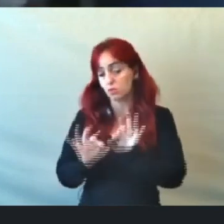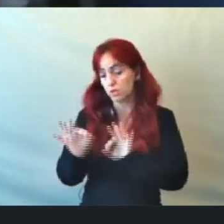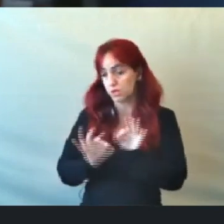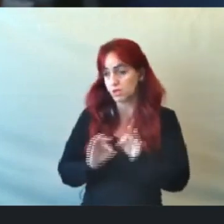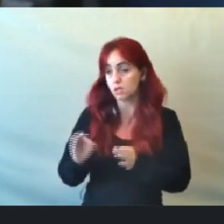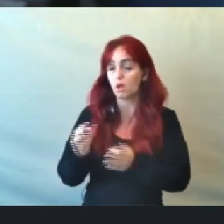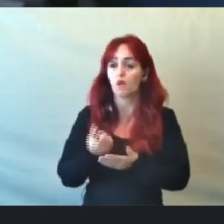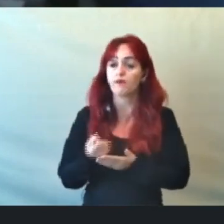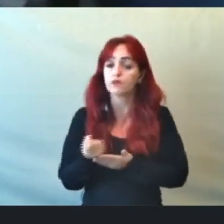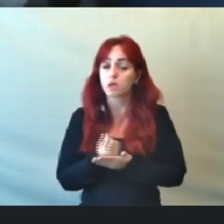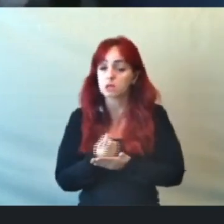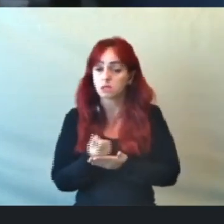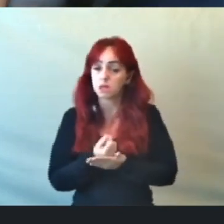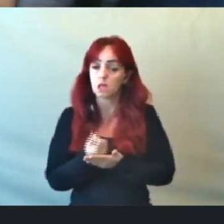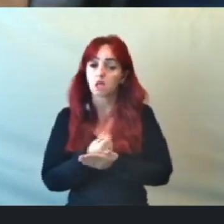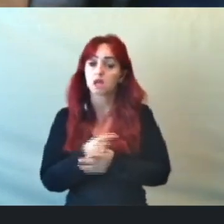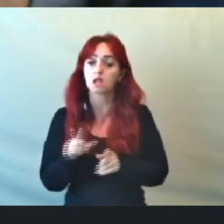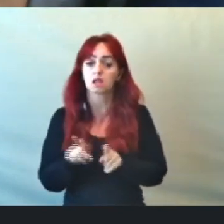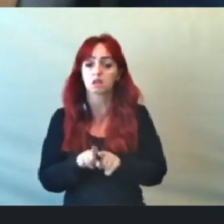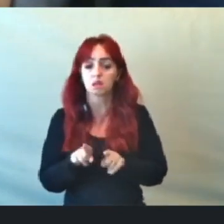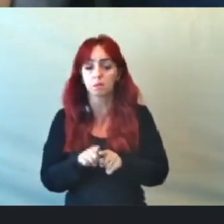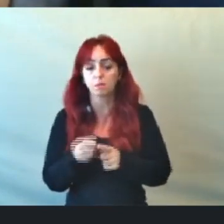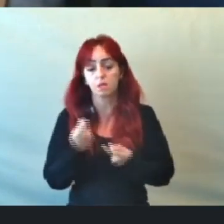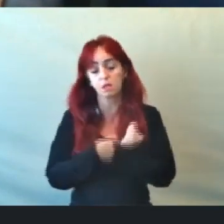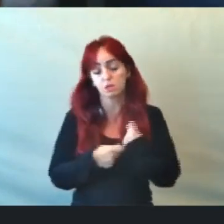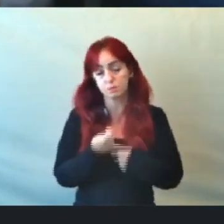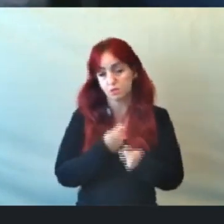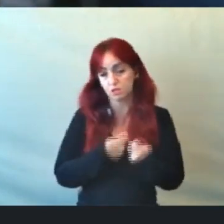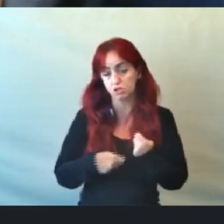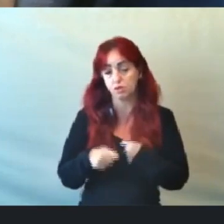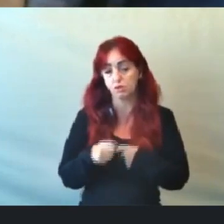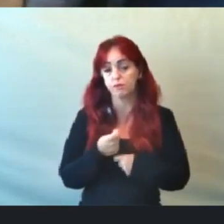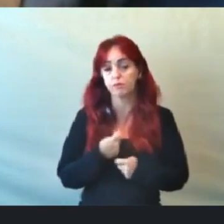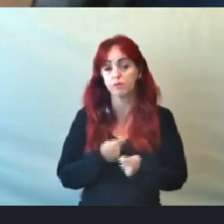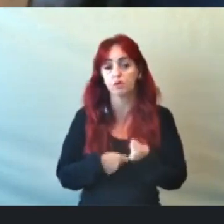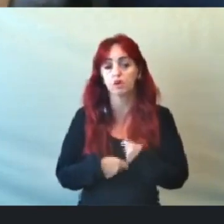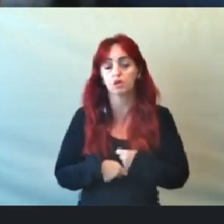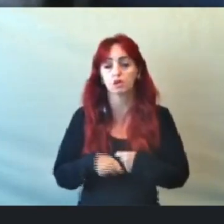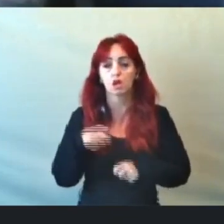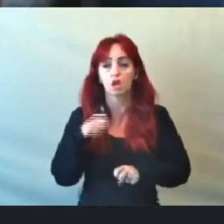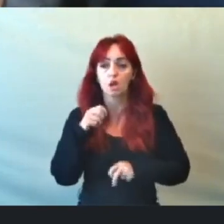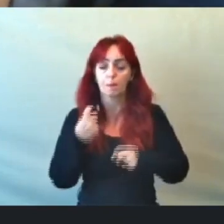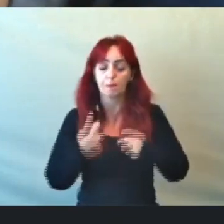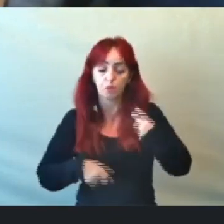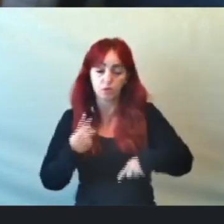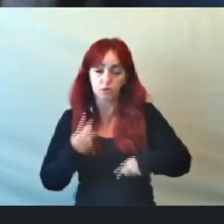e administrativos de política de financiamento à pesquisa